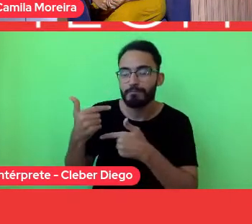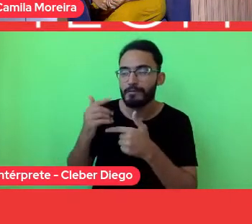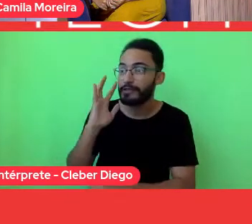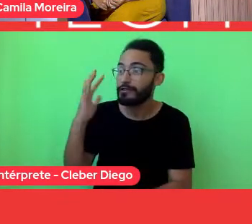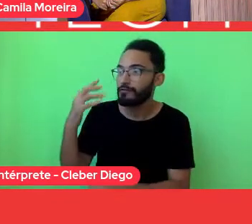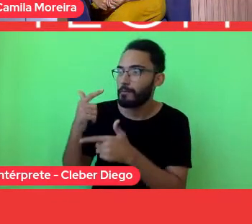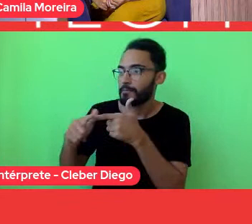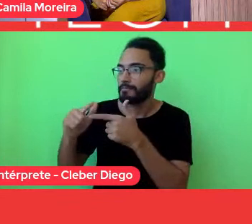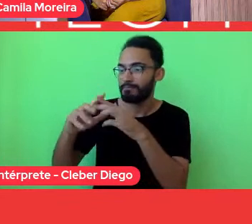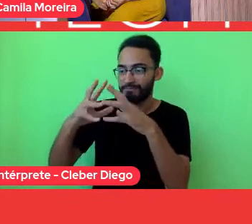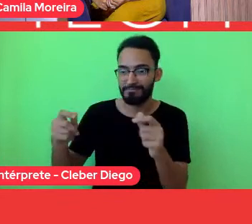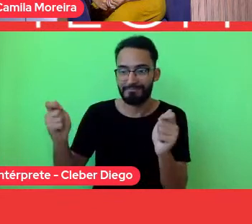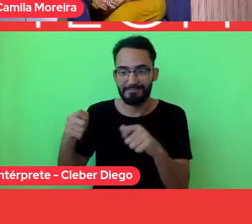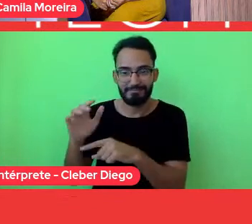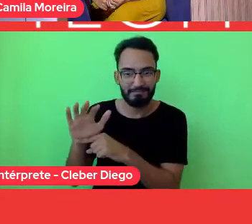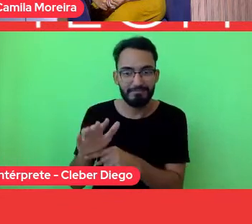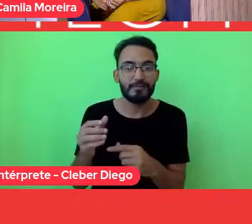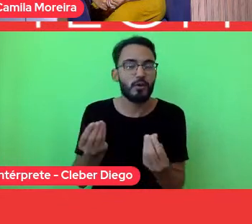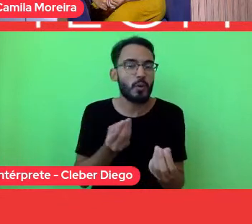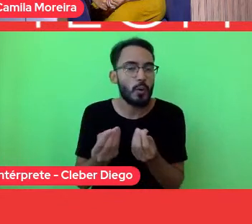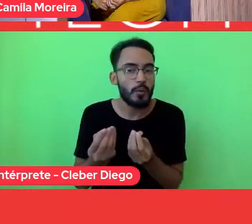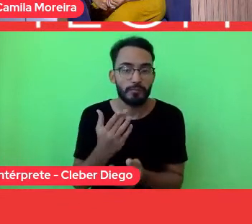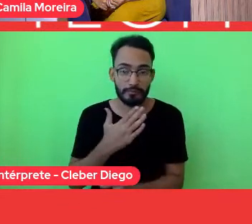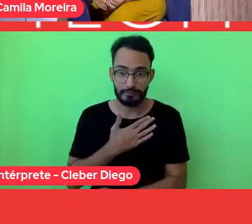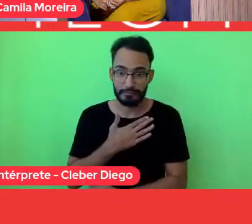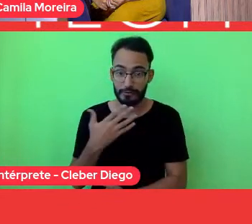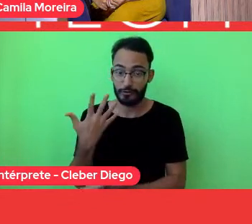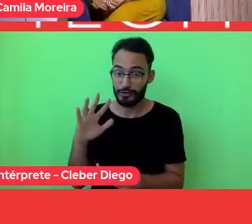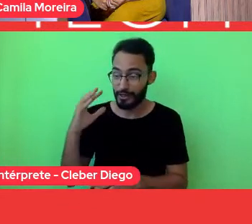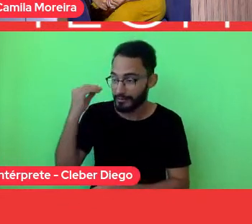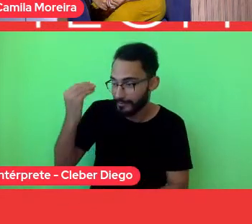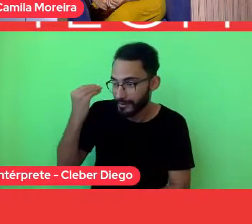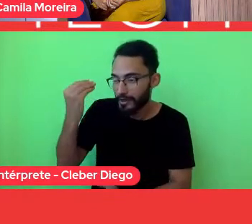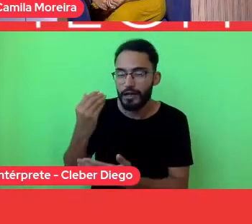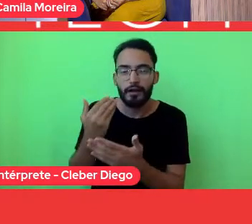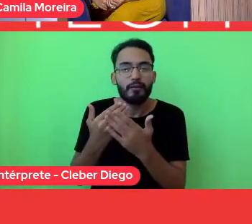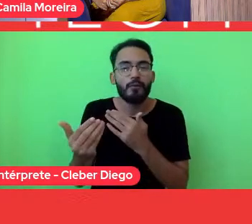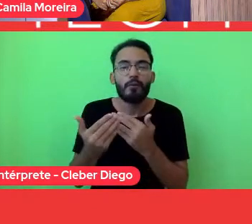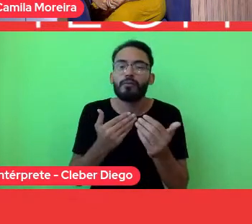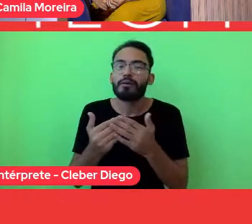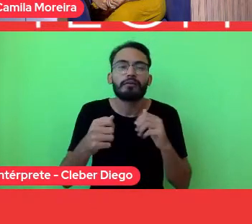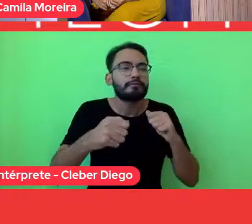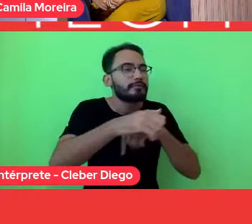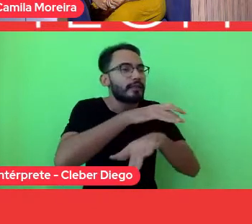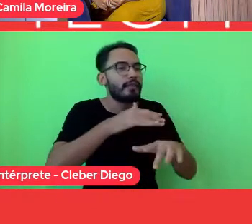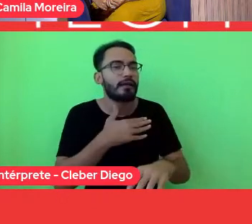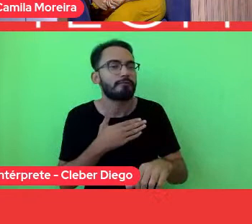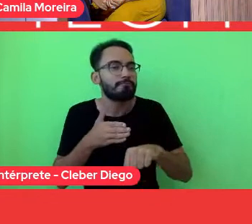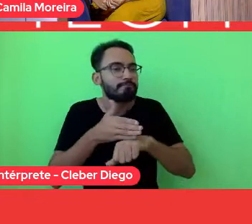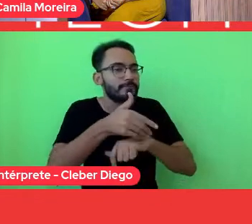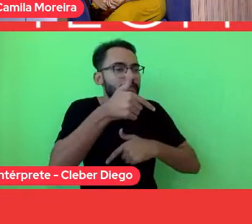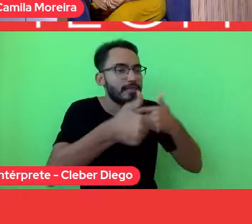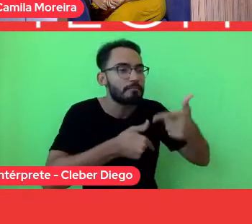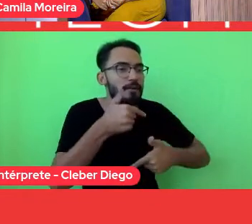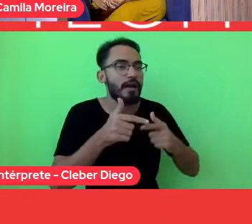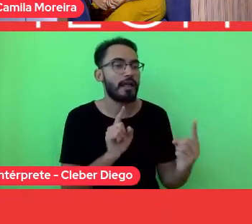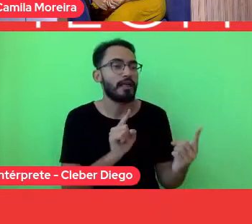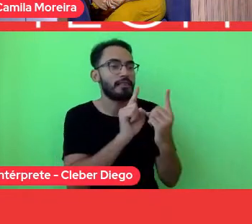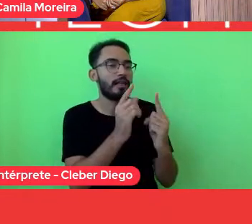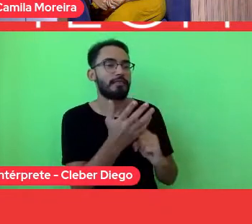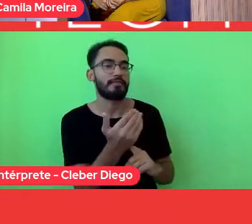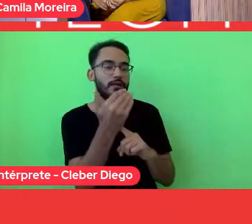Como que eu trago tudo isso que eu vivenciei para qualquer cenário que eu for atuar hoje, né, com um cliente de